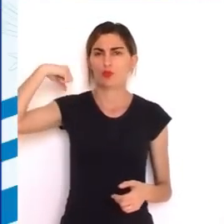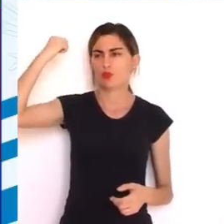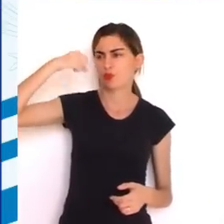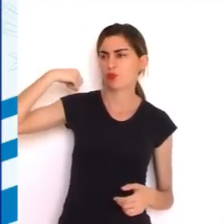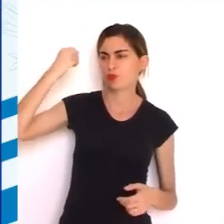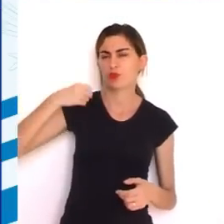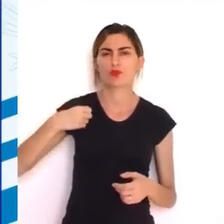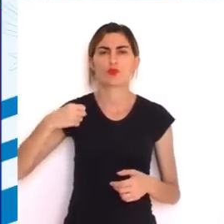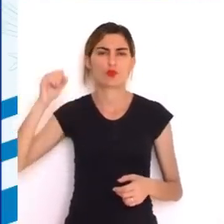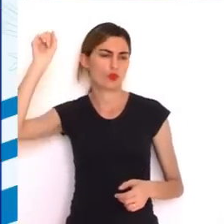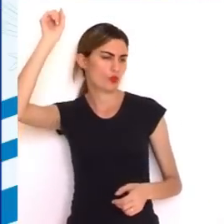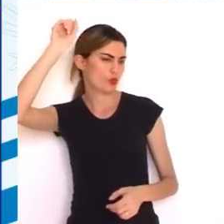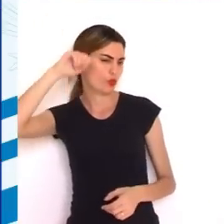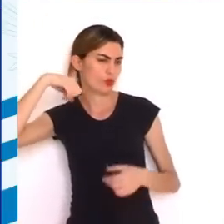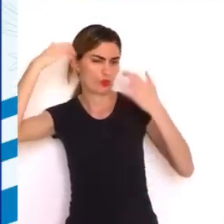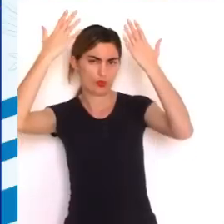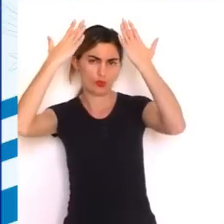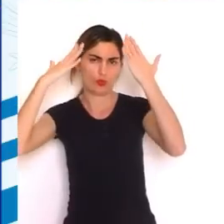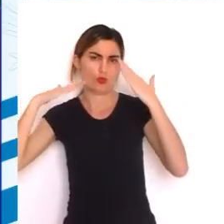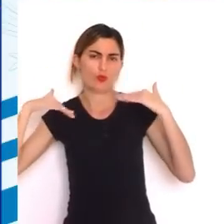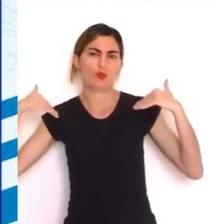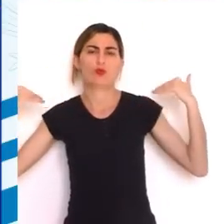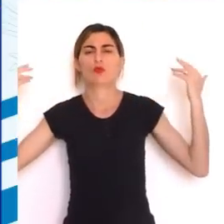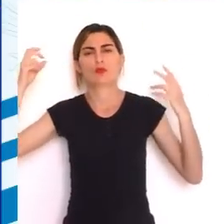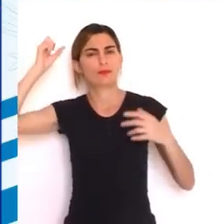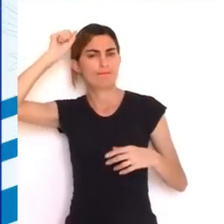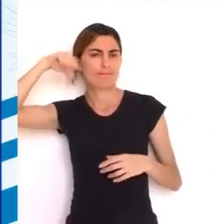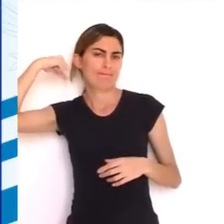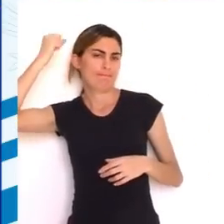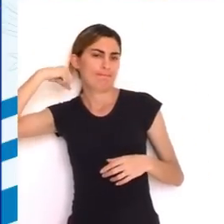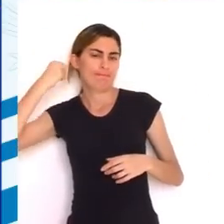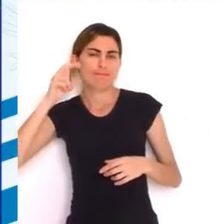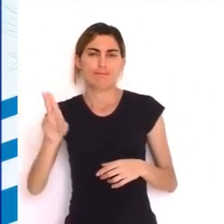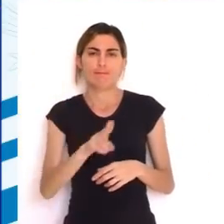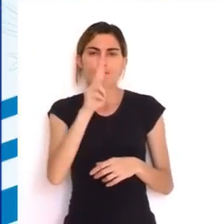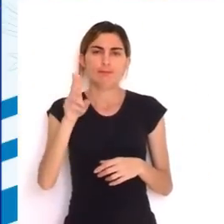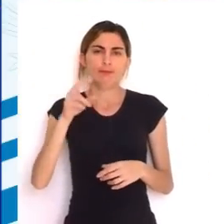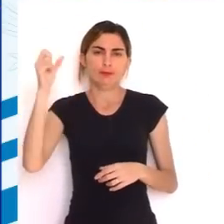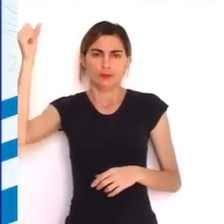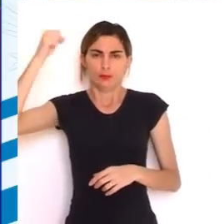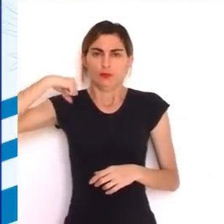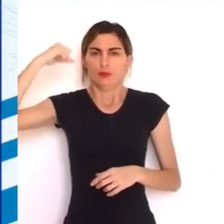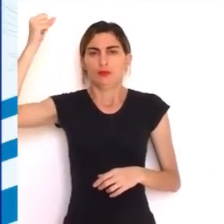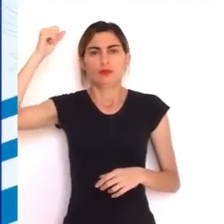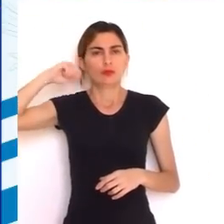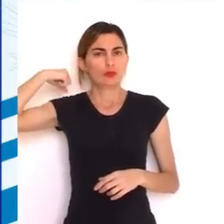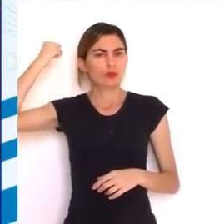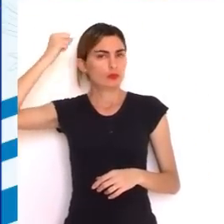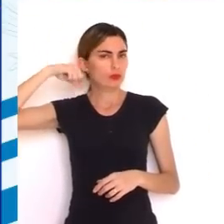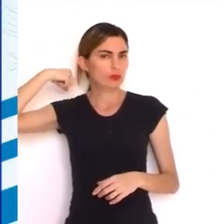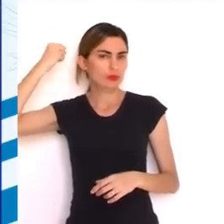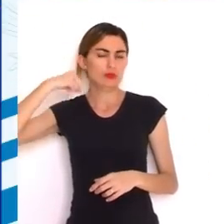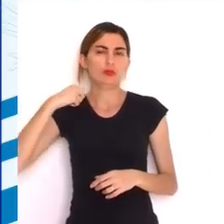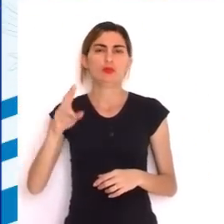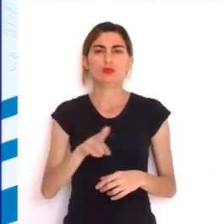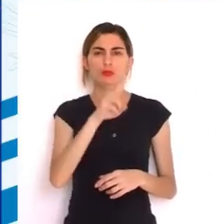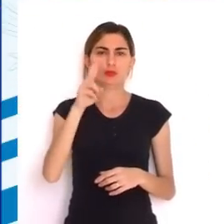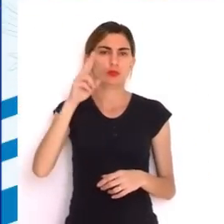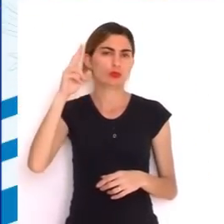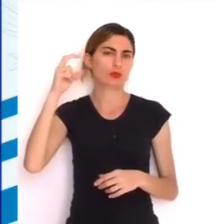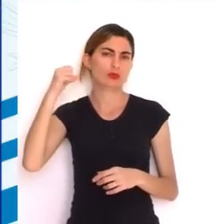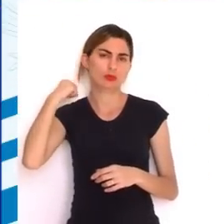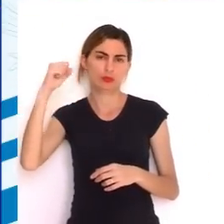de beleza e o cabeleireiro ou a cabeleireira, ela está ali utilizando o secador, né? E ela